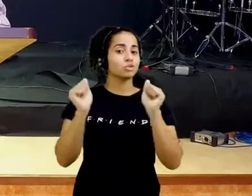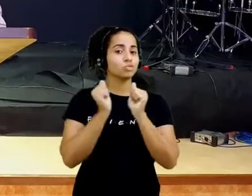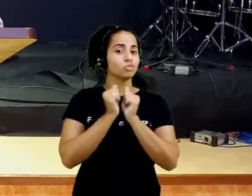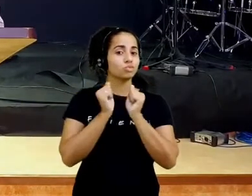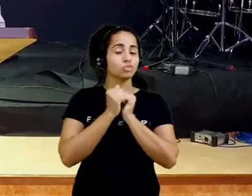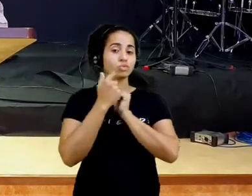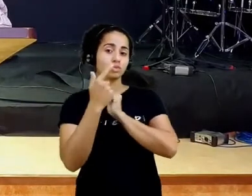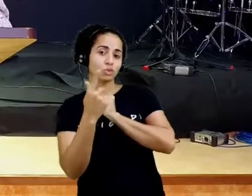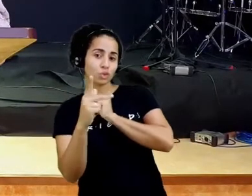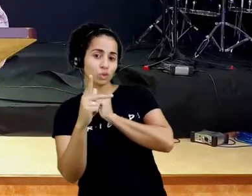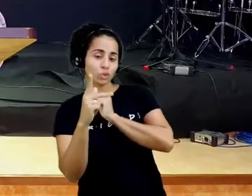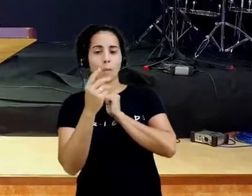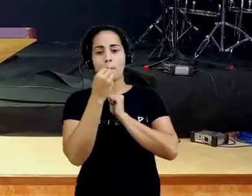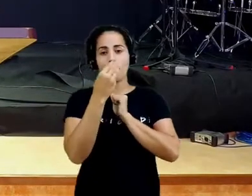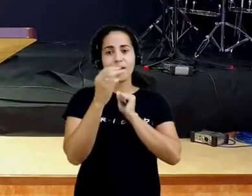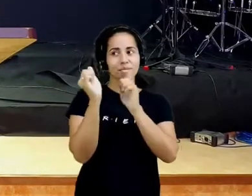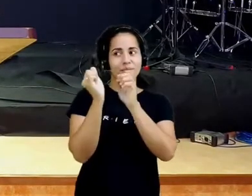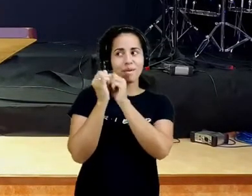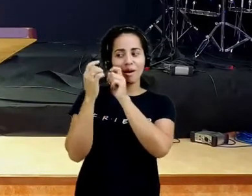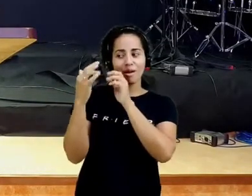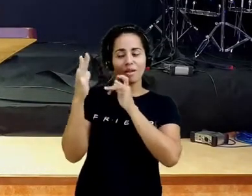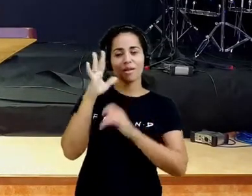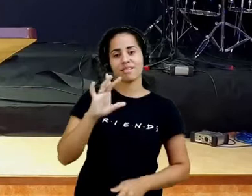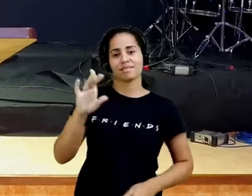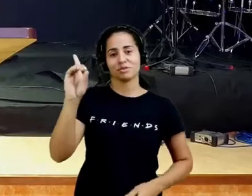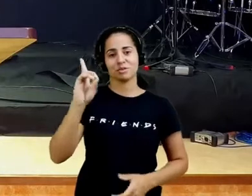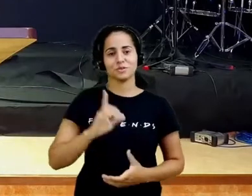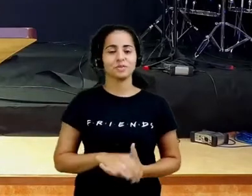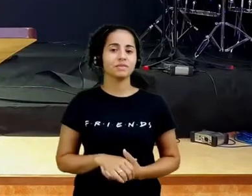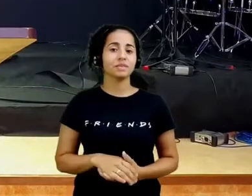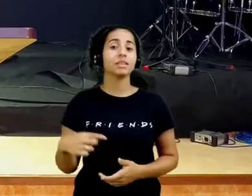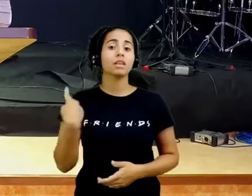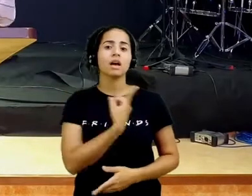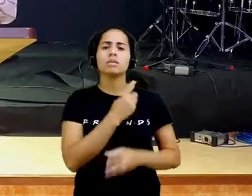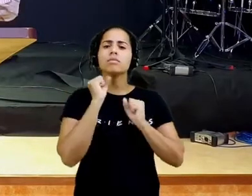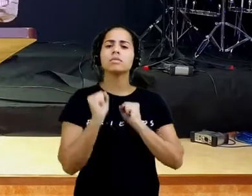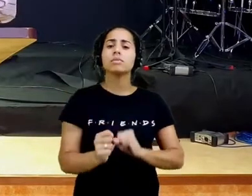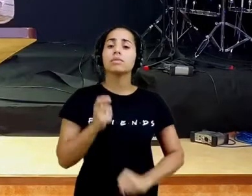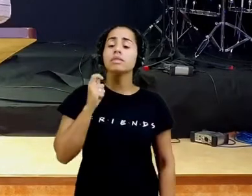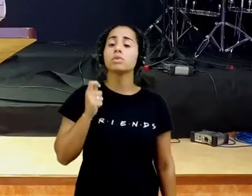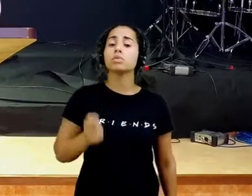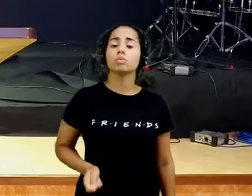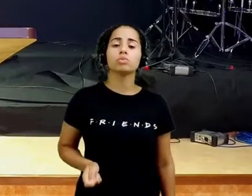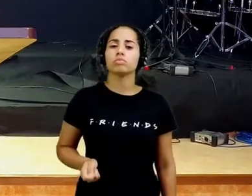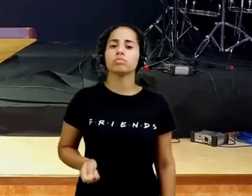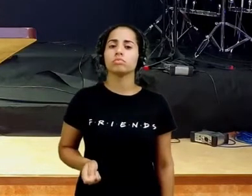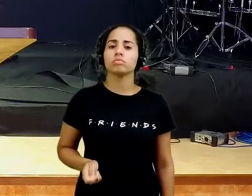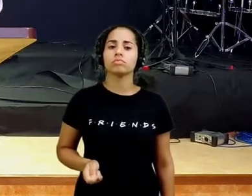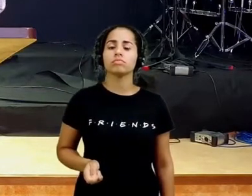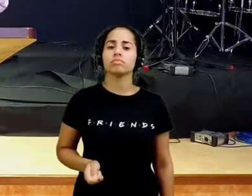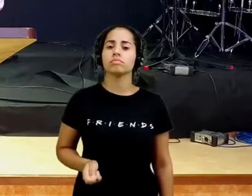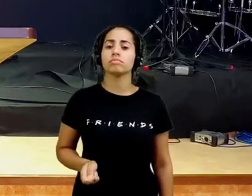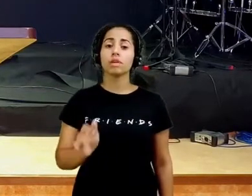meu, ao nosso bem, para a glória dele. Que possamos ter atitude, queridos, igreja